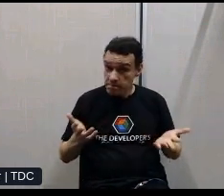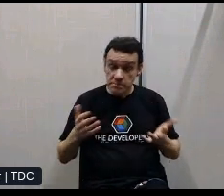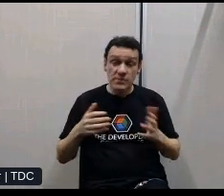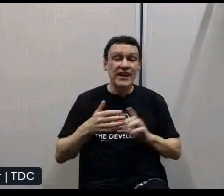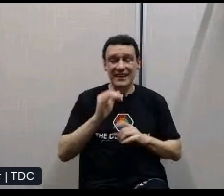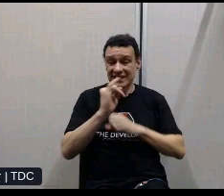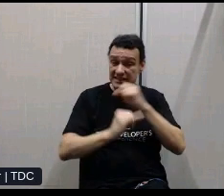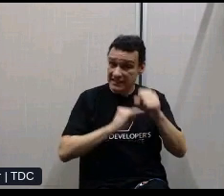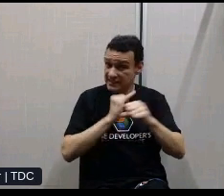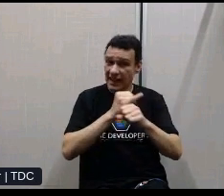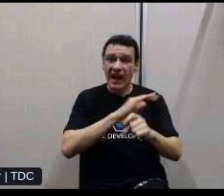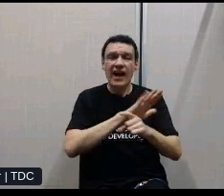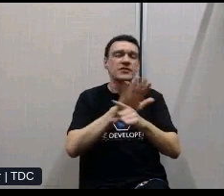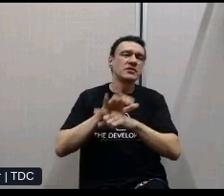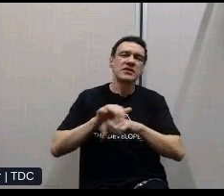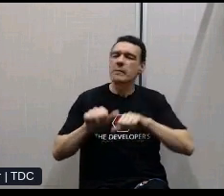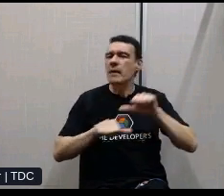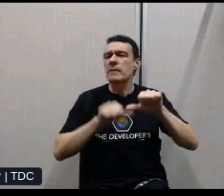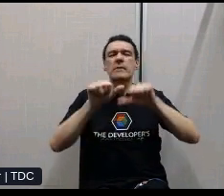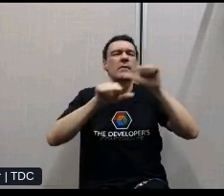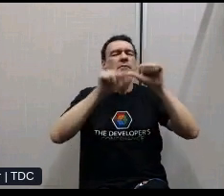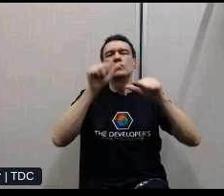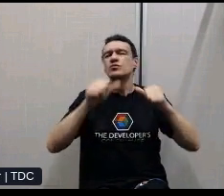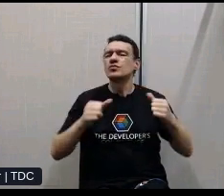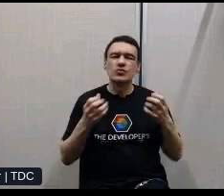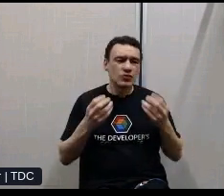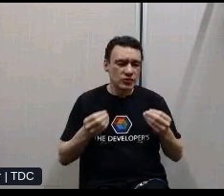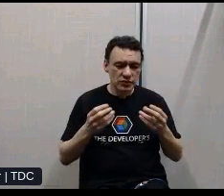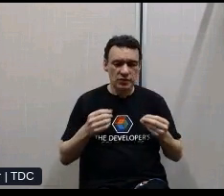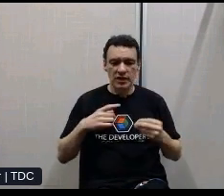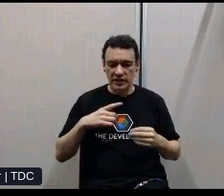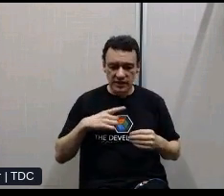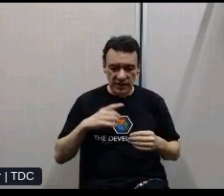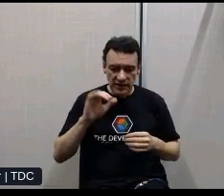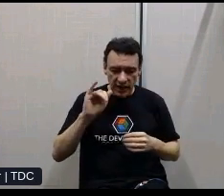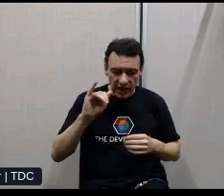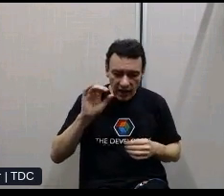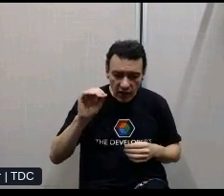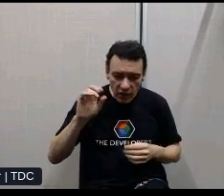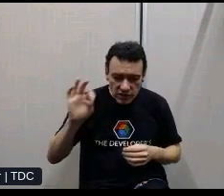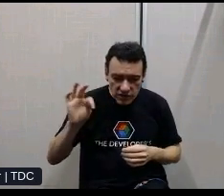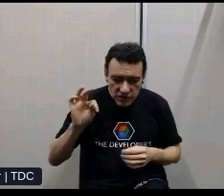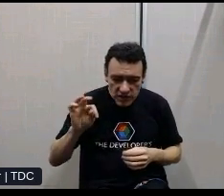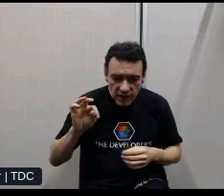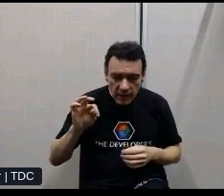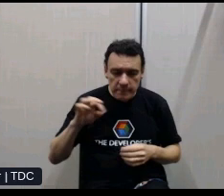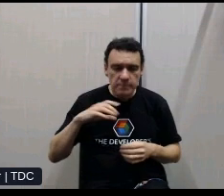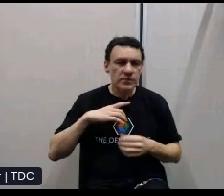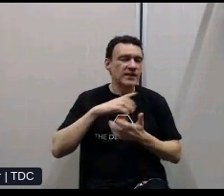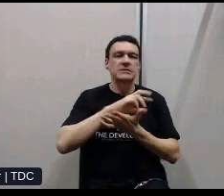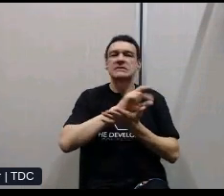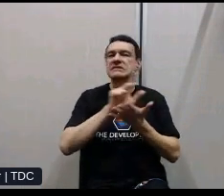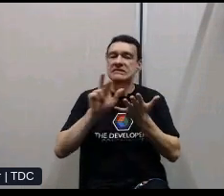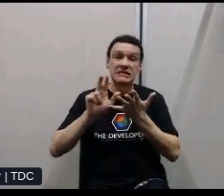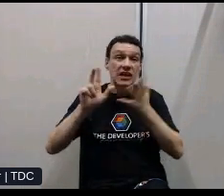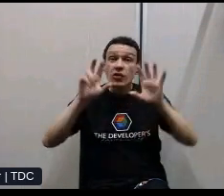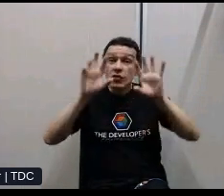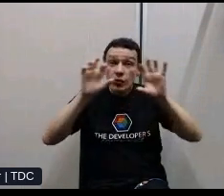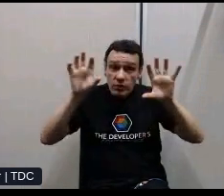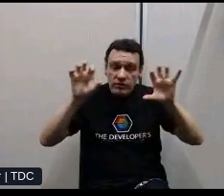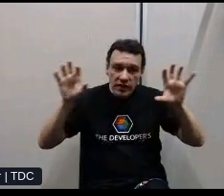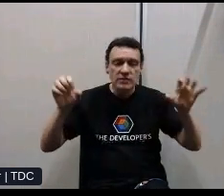ter IoT, muita informação indo para uma nuvem, que cloud faz parte da transformação